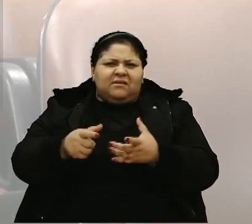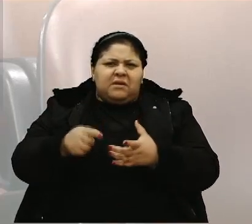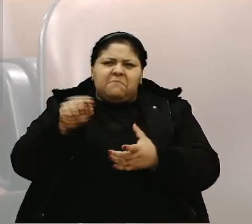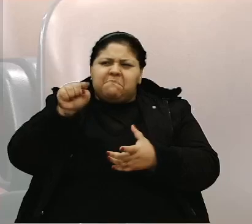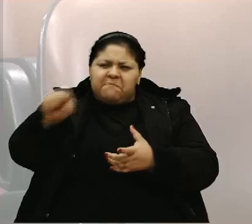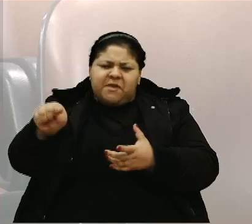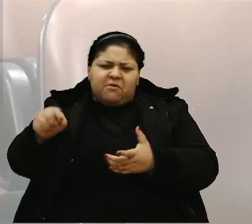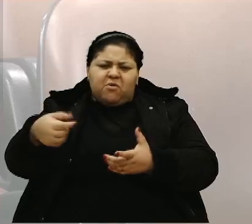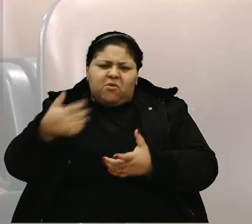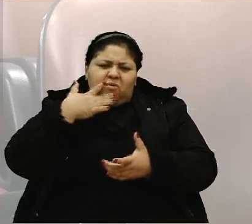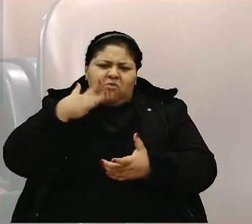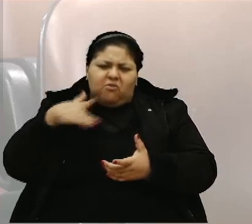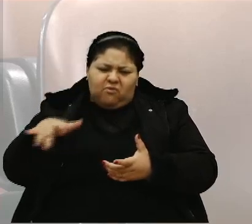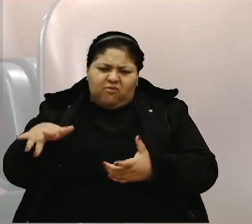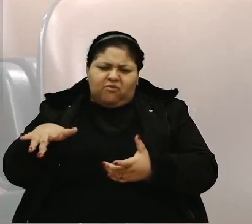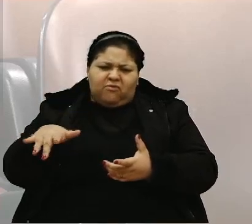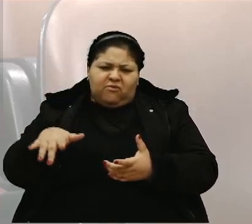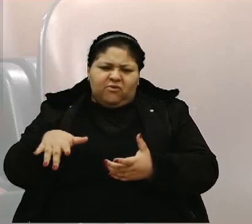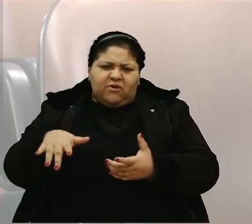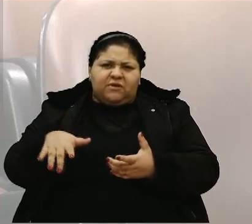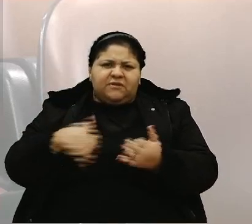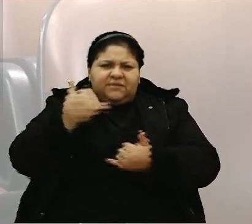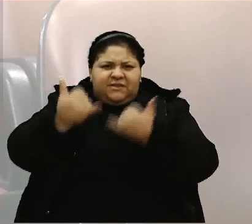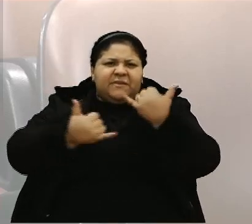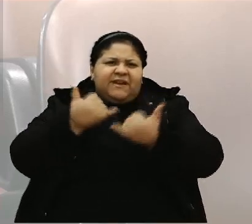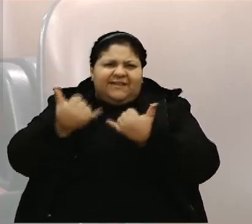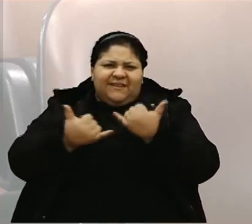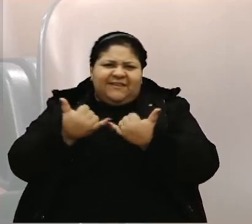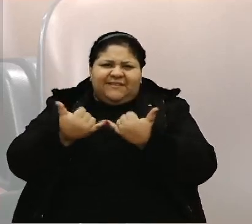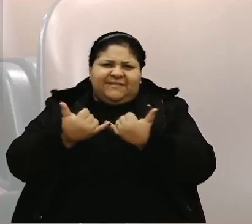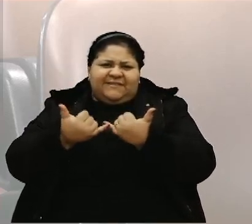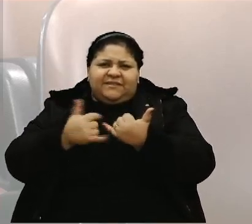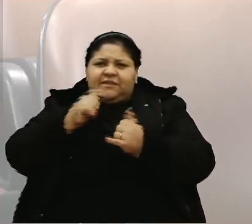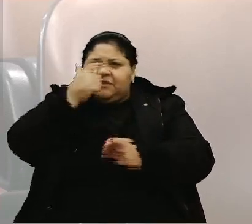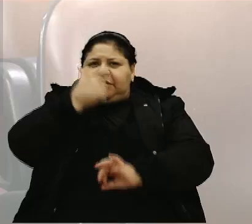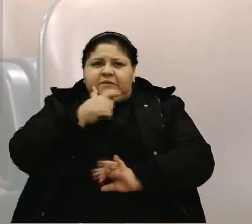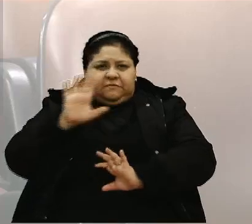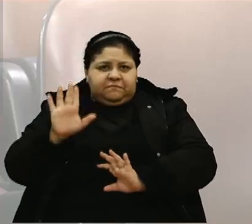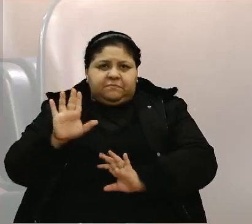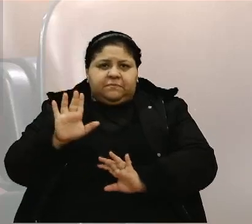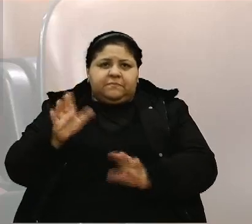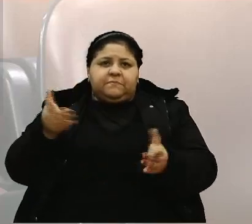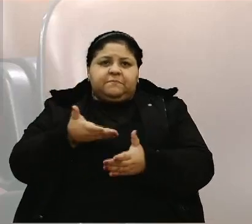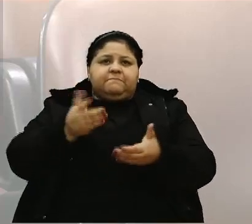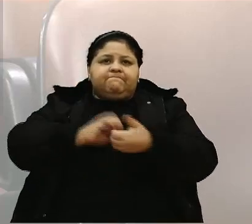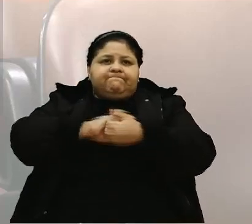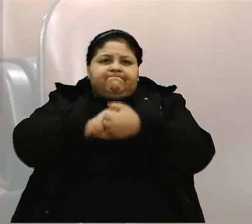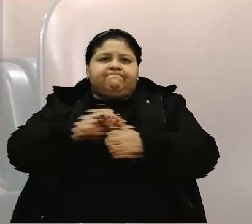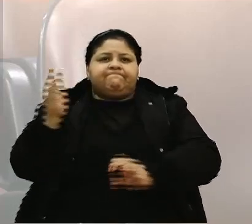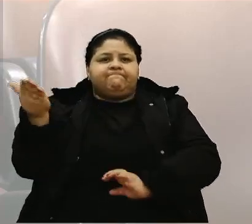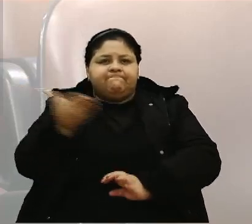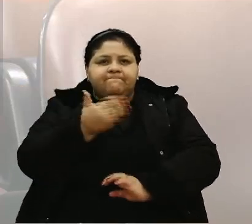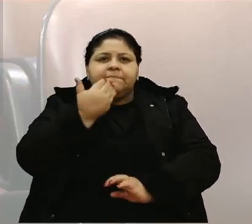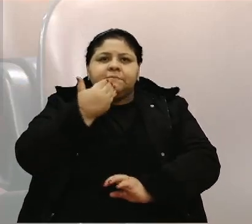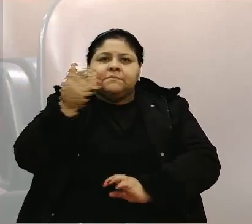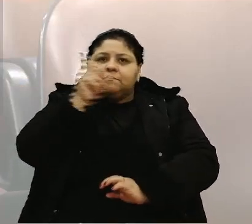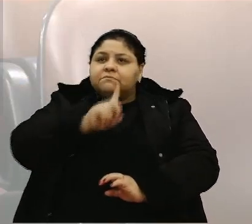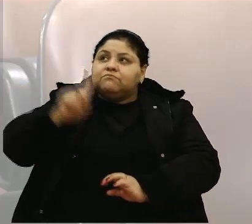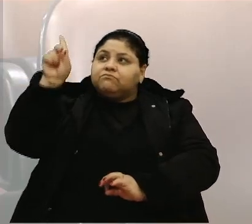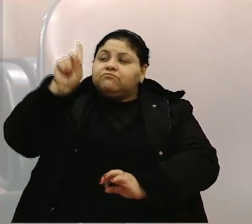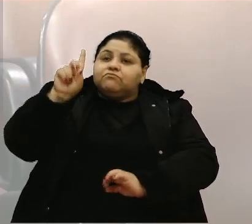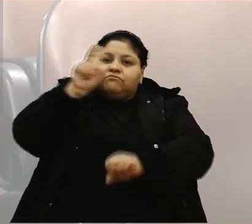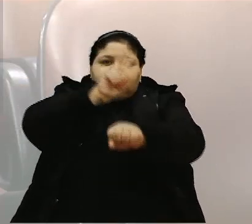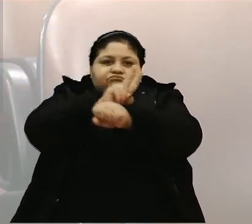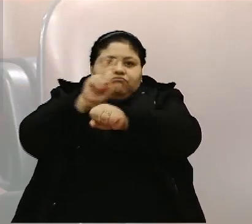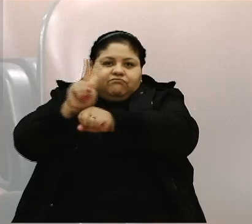reúne no multirão de Natal, ali da Zona Norte. Me resta cumprimentar vocês e pedir a Deus que proteja